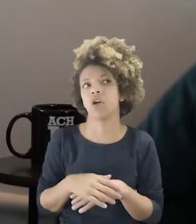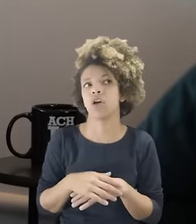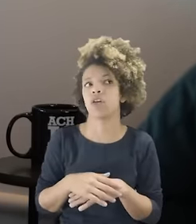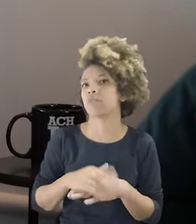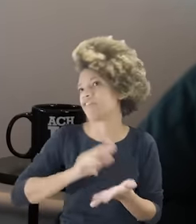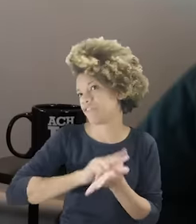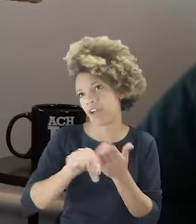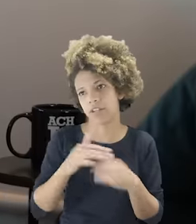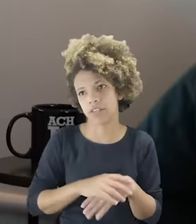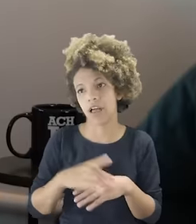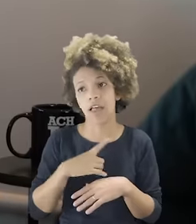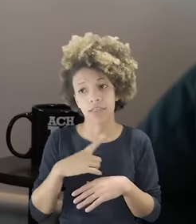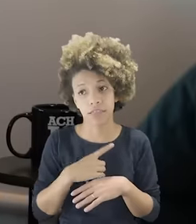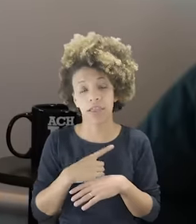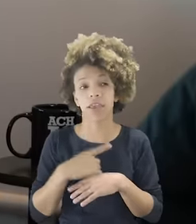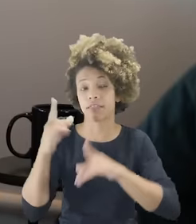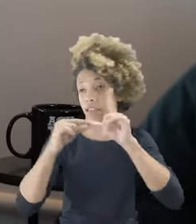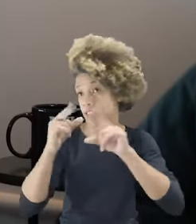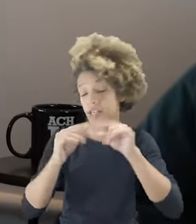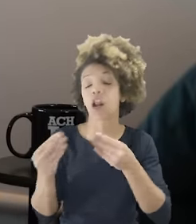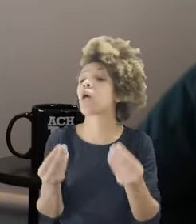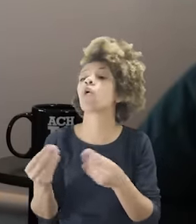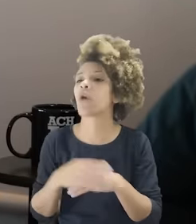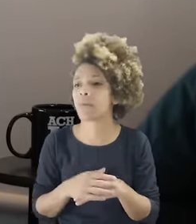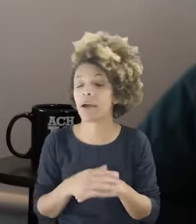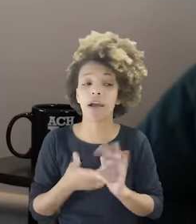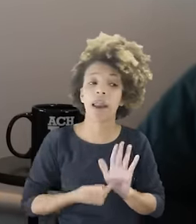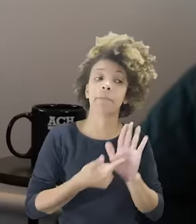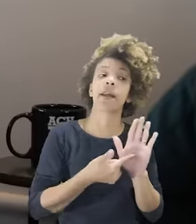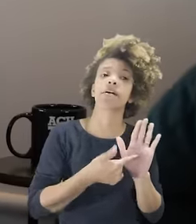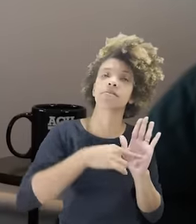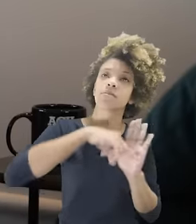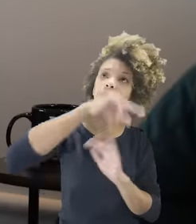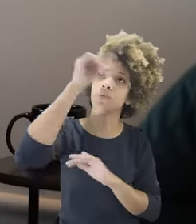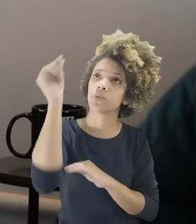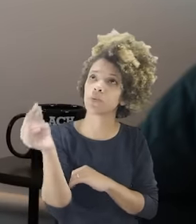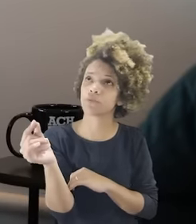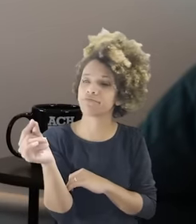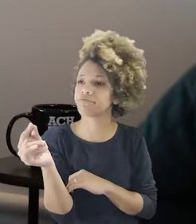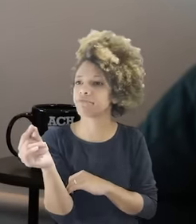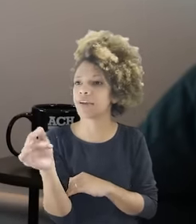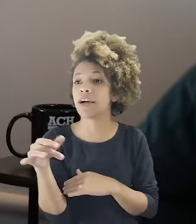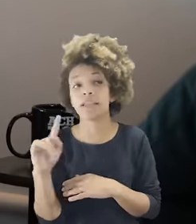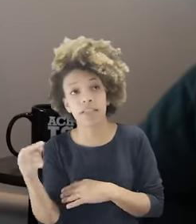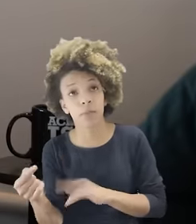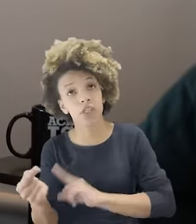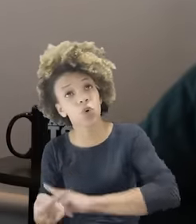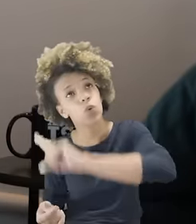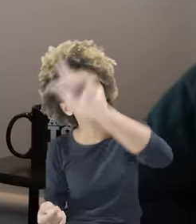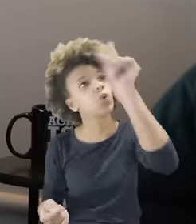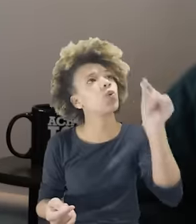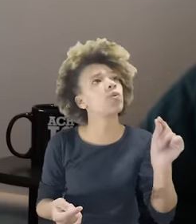desenvolver várias tem a síndrome da estrela cadente como se acontece a gente pensava que vai brilhar some antes depois ela